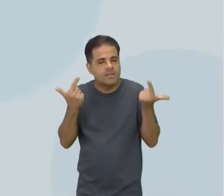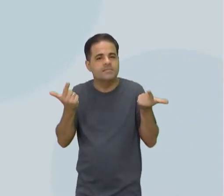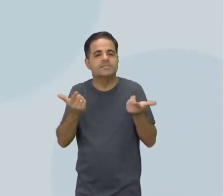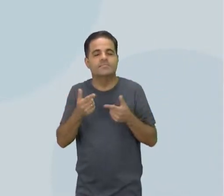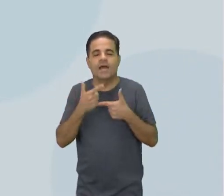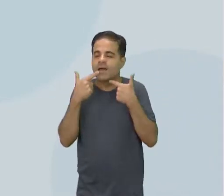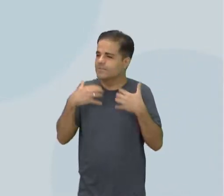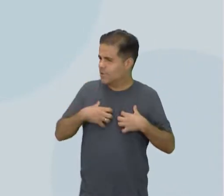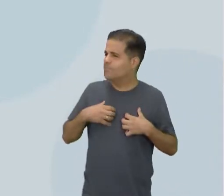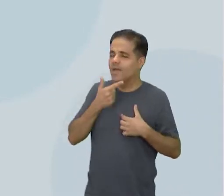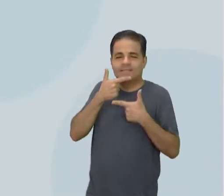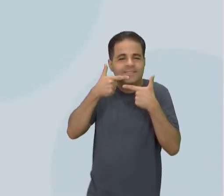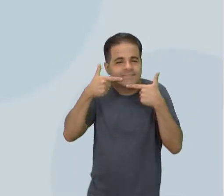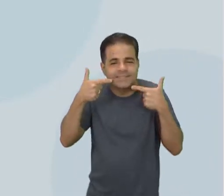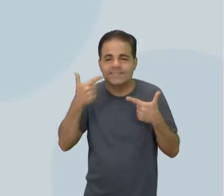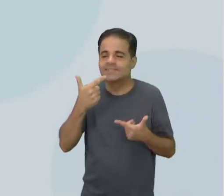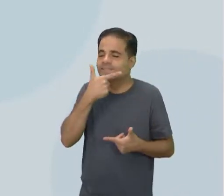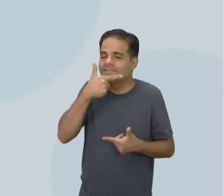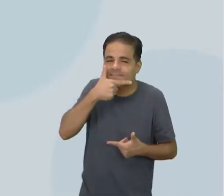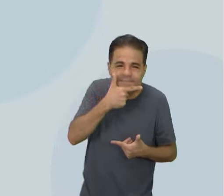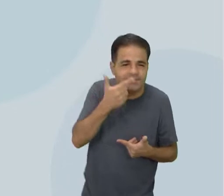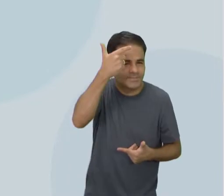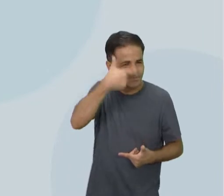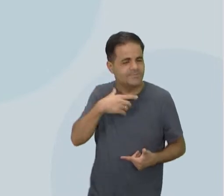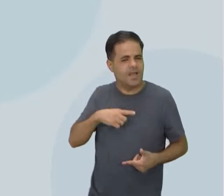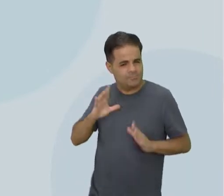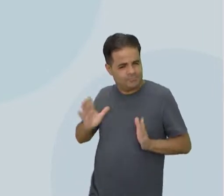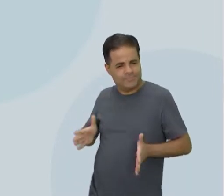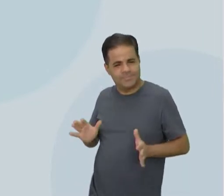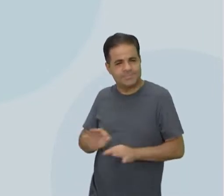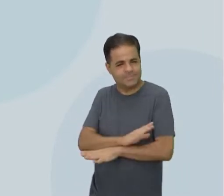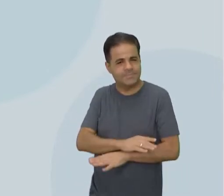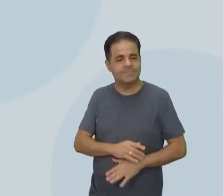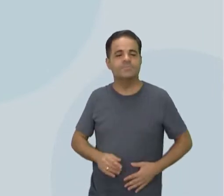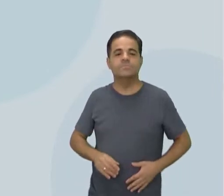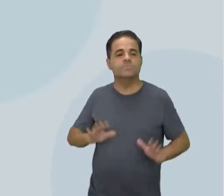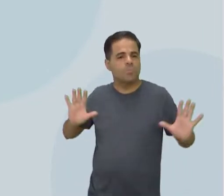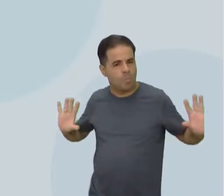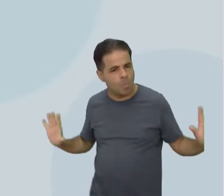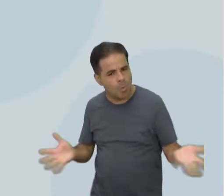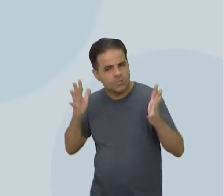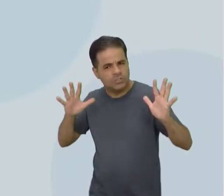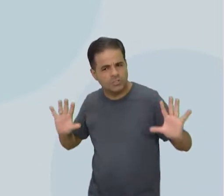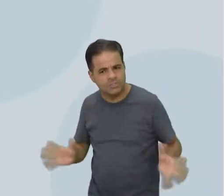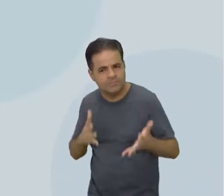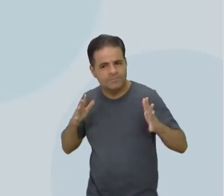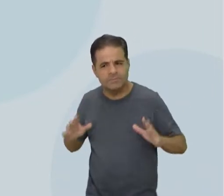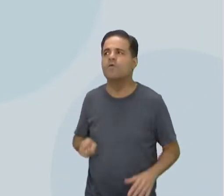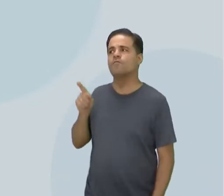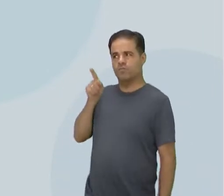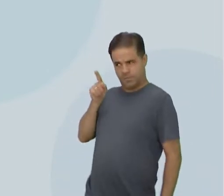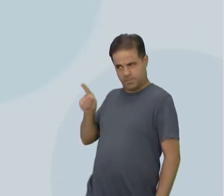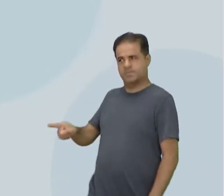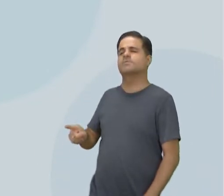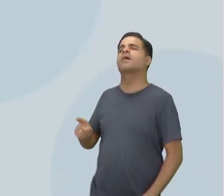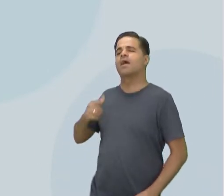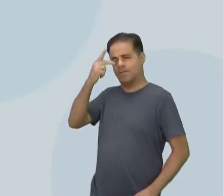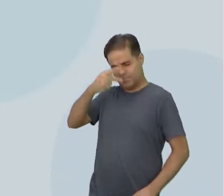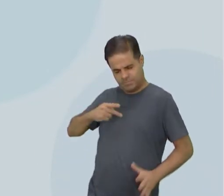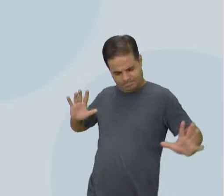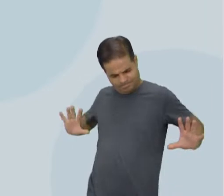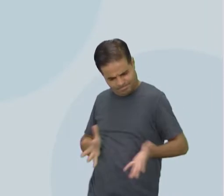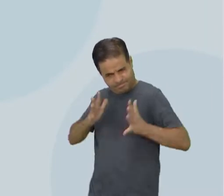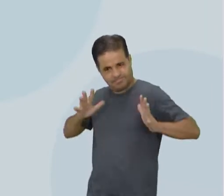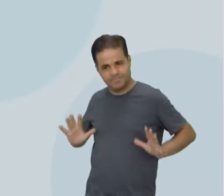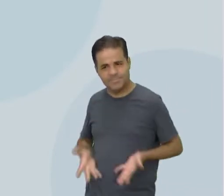Ah, eu tenho carisma. Você tem carisma, professor Tony? Eu tenho carisma. Sim. Olha só, motivação. Sim, ser automotivado, né?